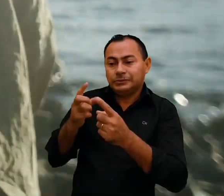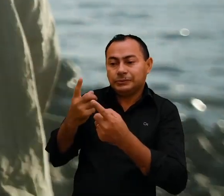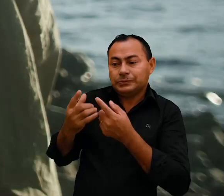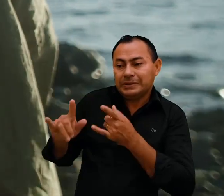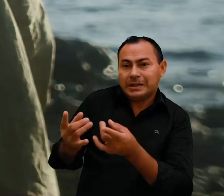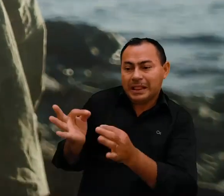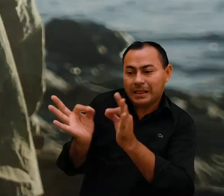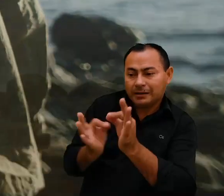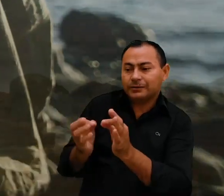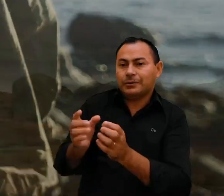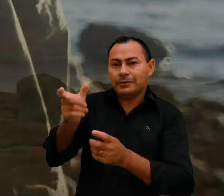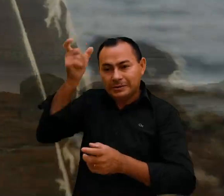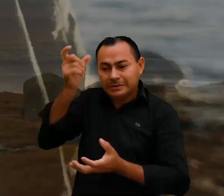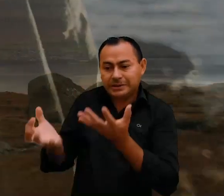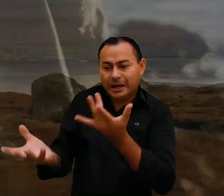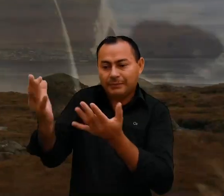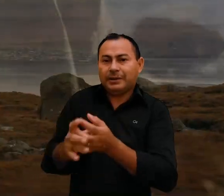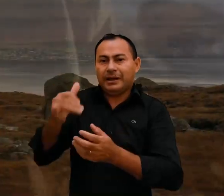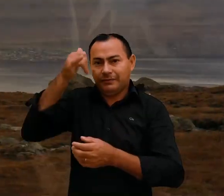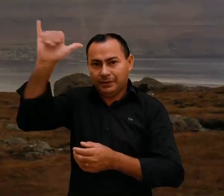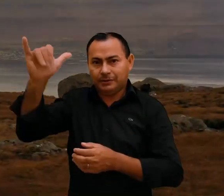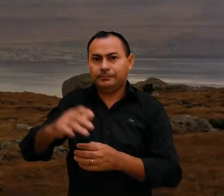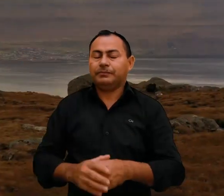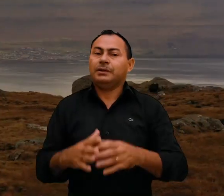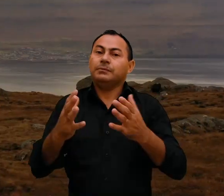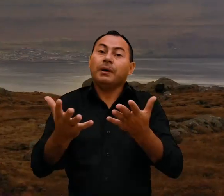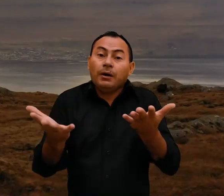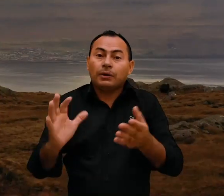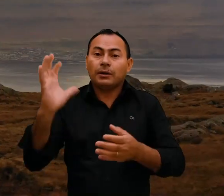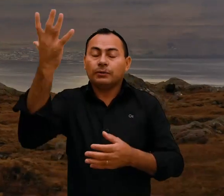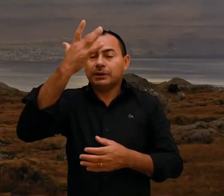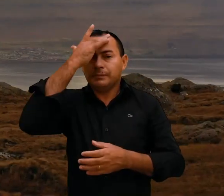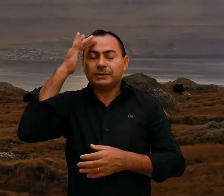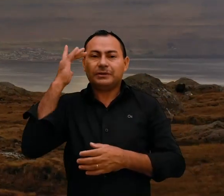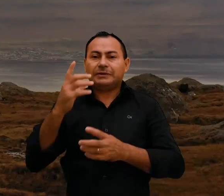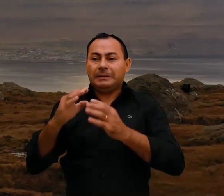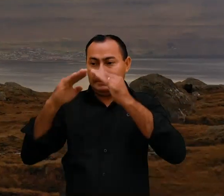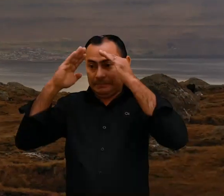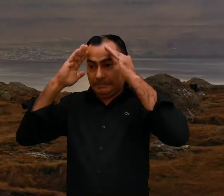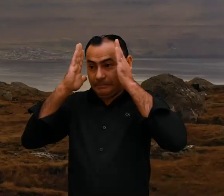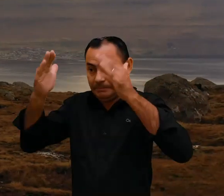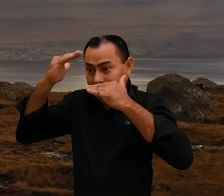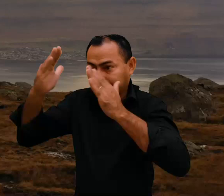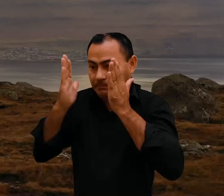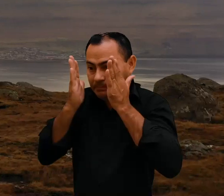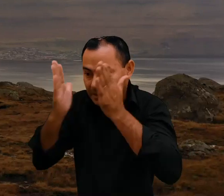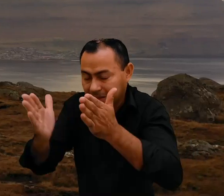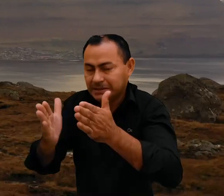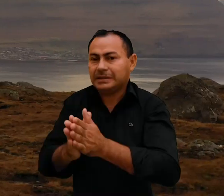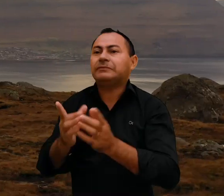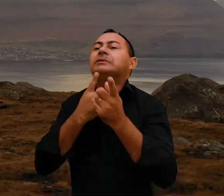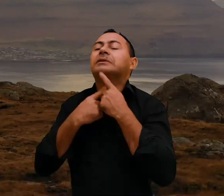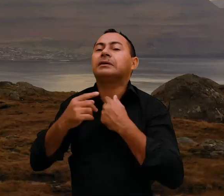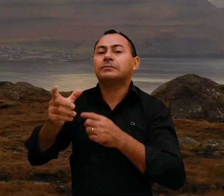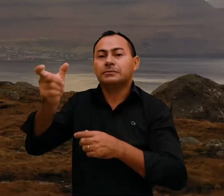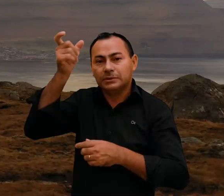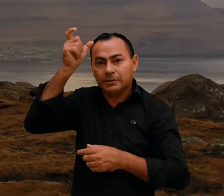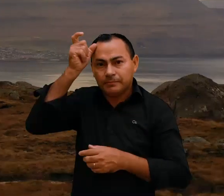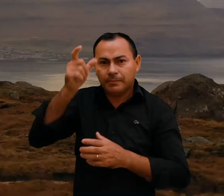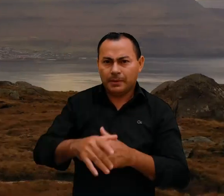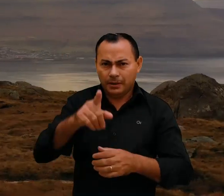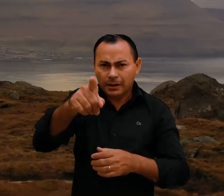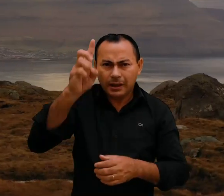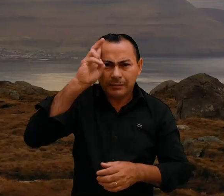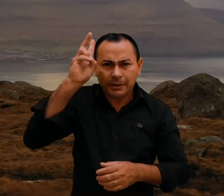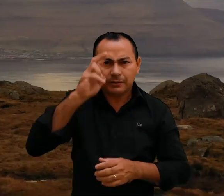porque na verdade é isso que acontece a pessoa acaba presa vontade do diabo você está lembrado que